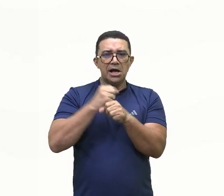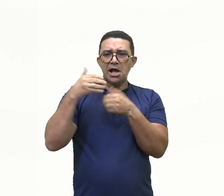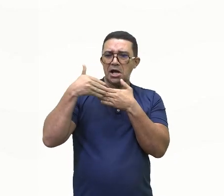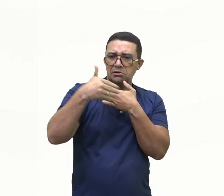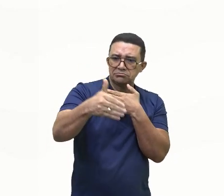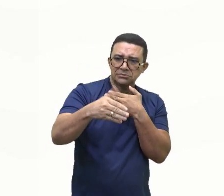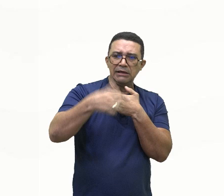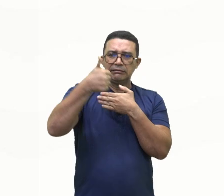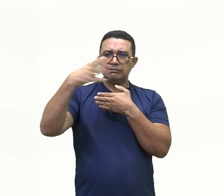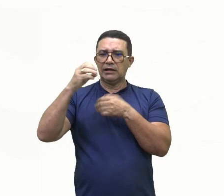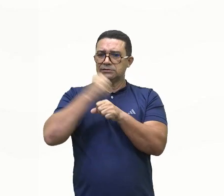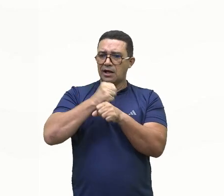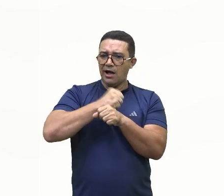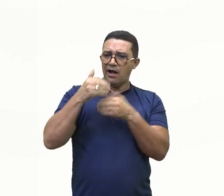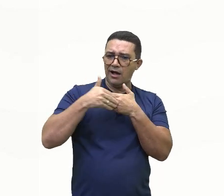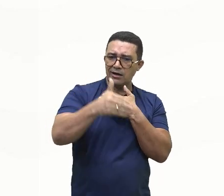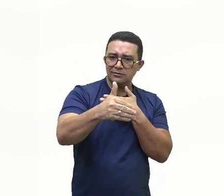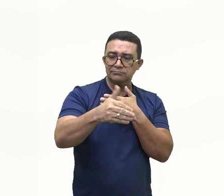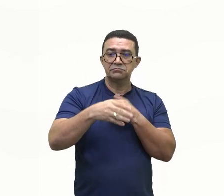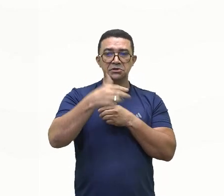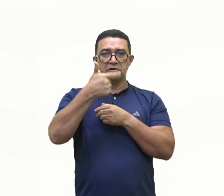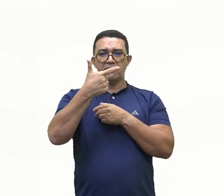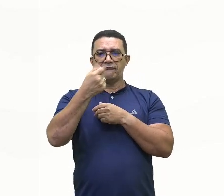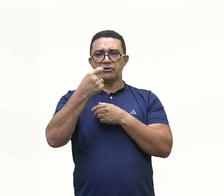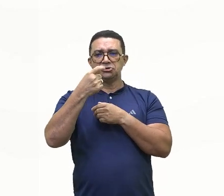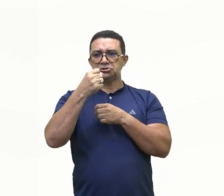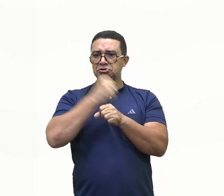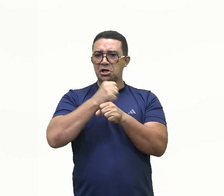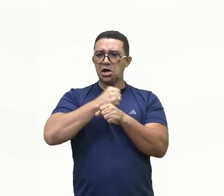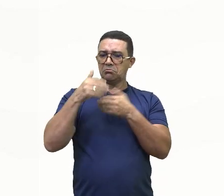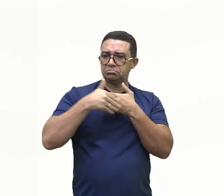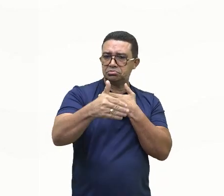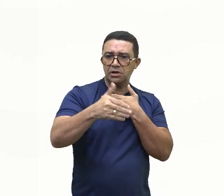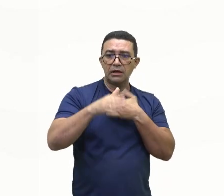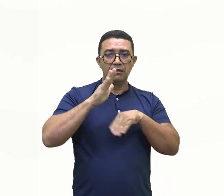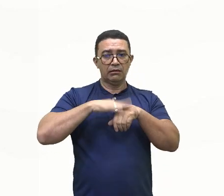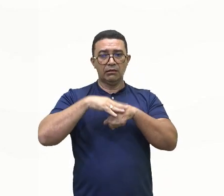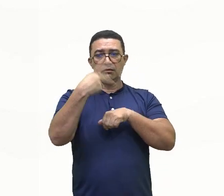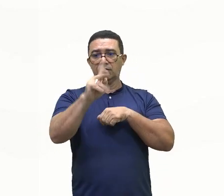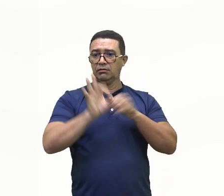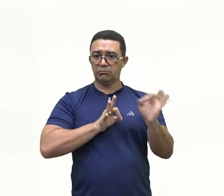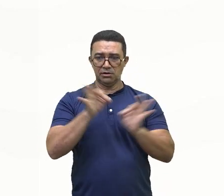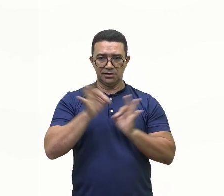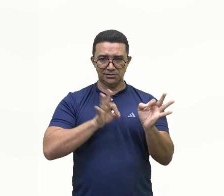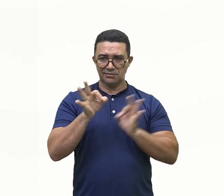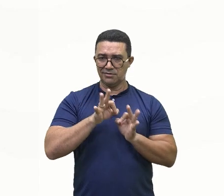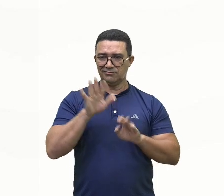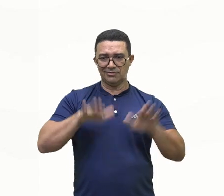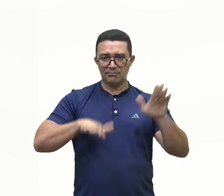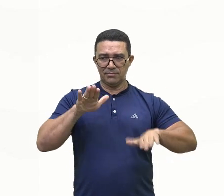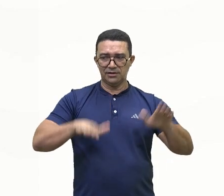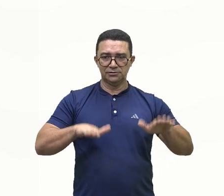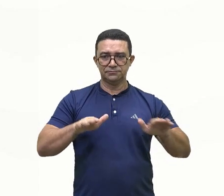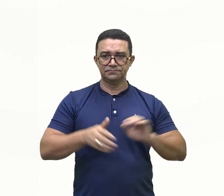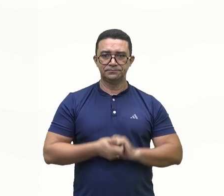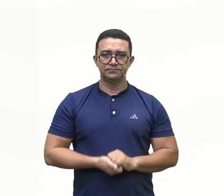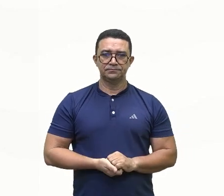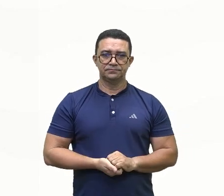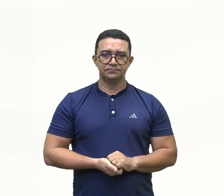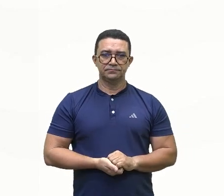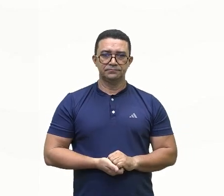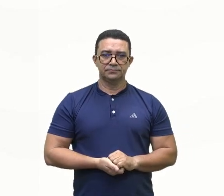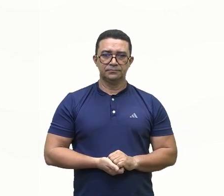anos, para daqui a 20 anos, vai depender aí do seu planejamento. Elas são de